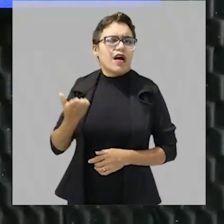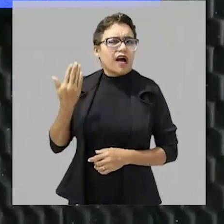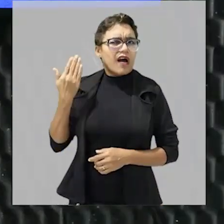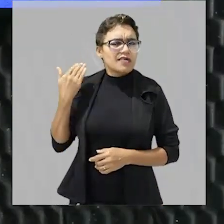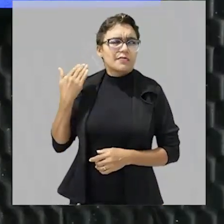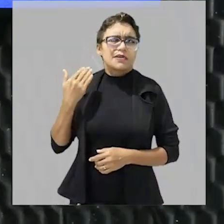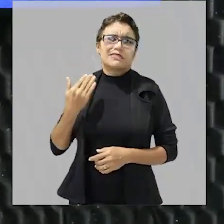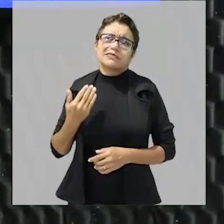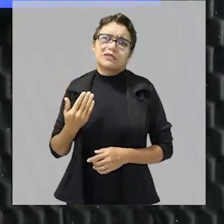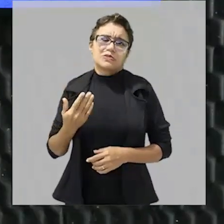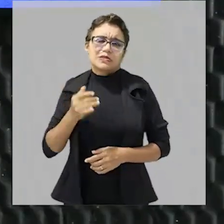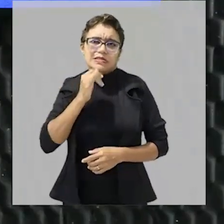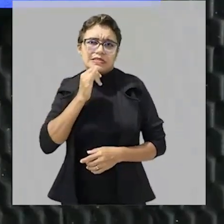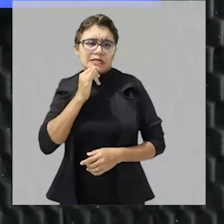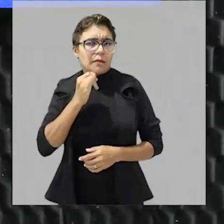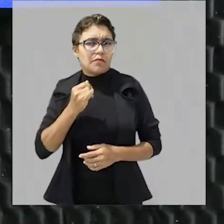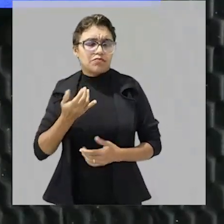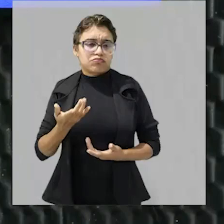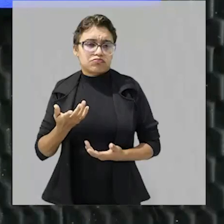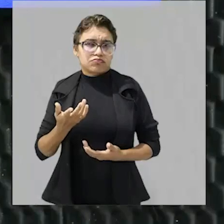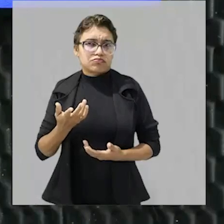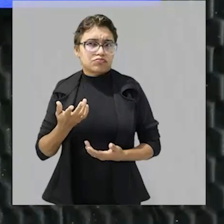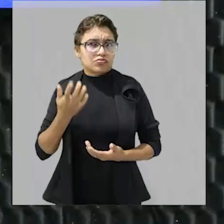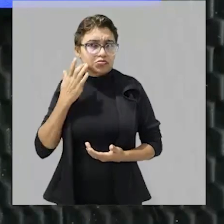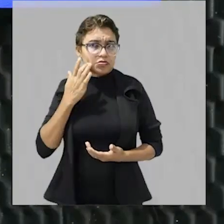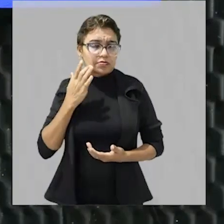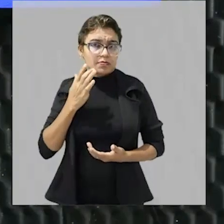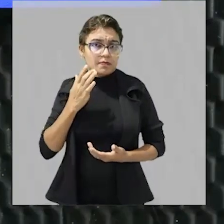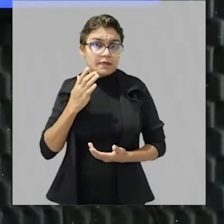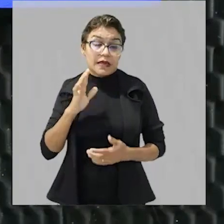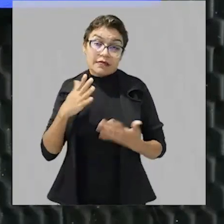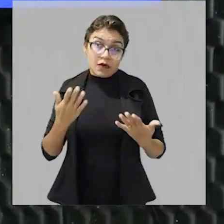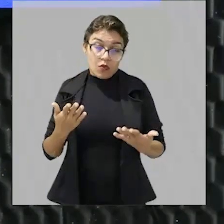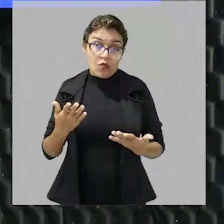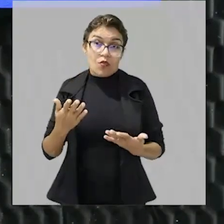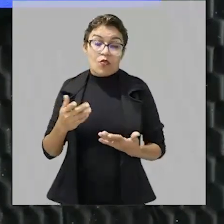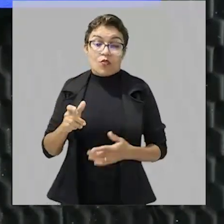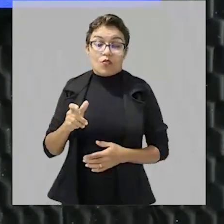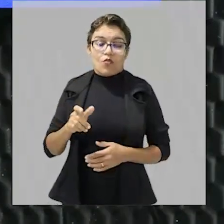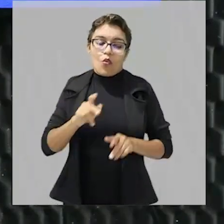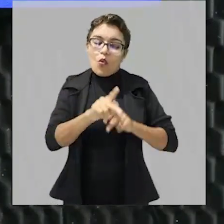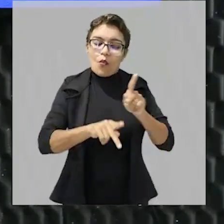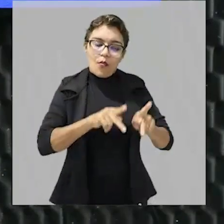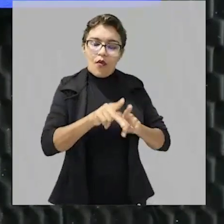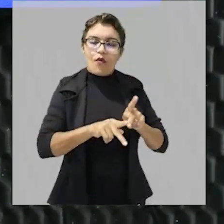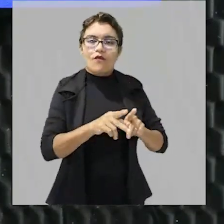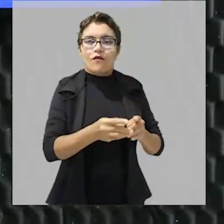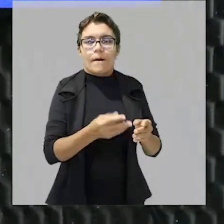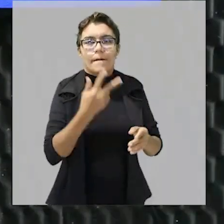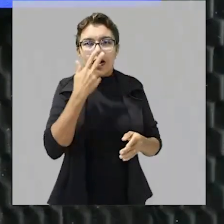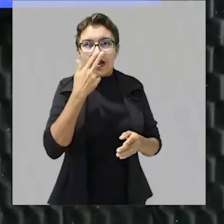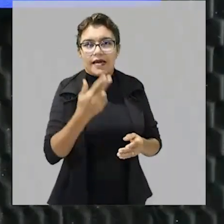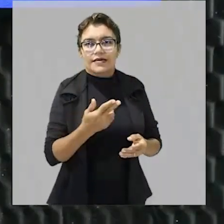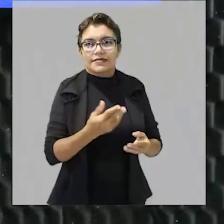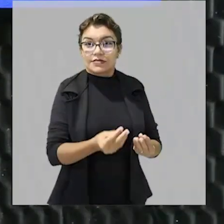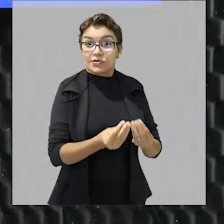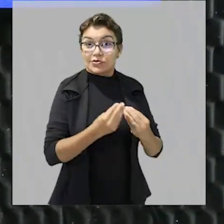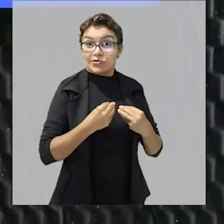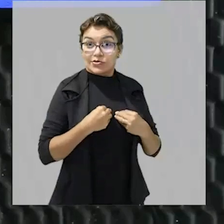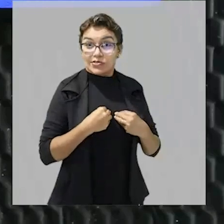Bom, deixaram como herança ao homem moderno genes que ajudam na defesa de vírus como influenza, causador da